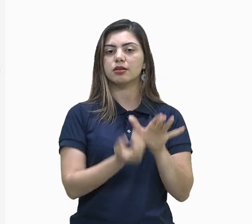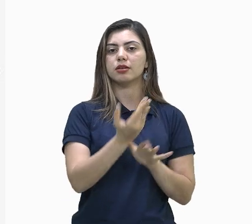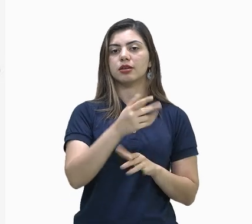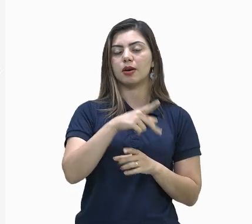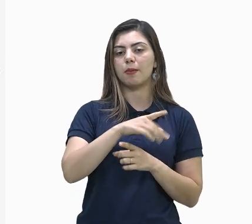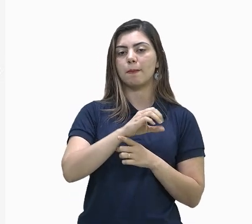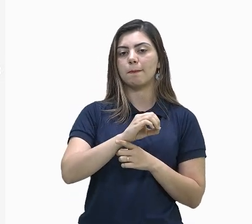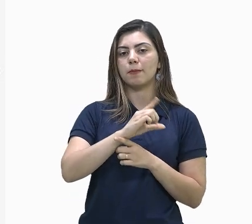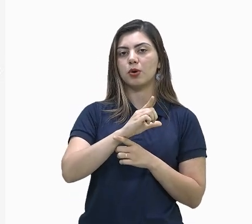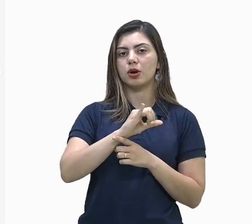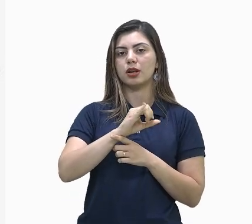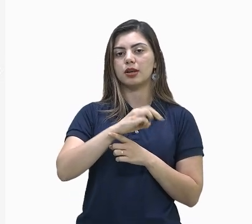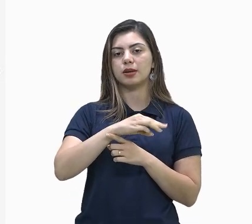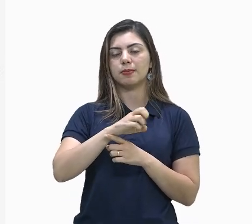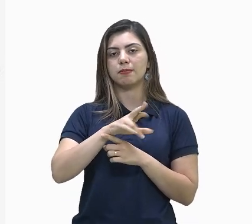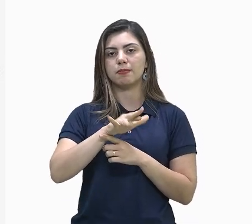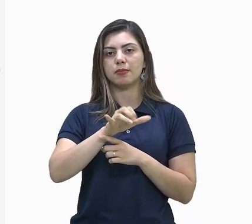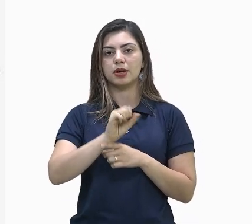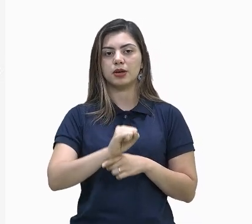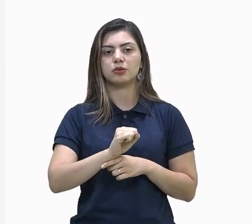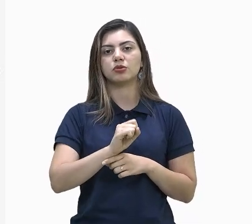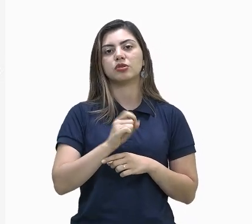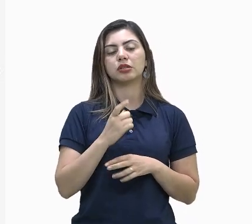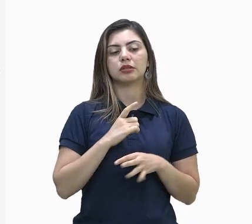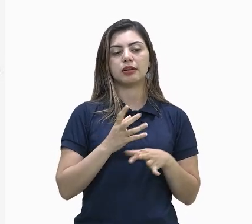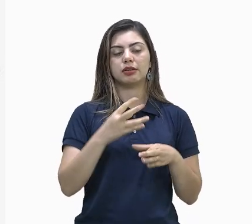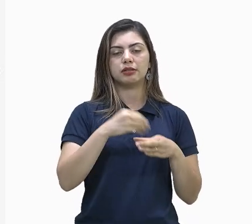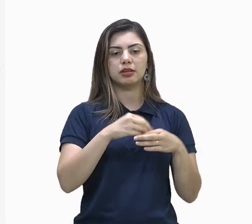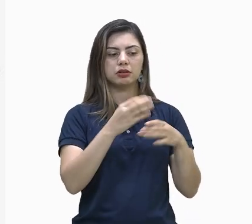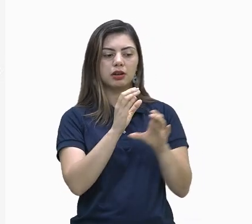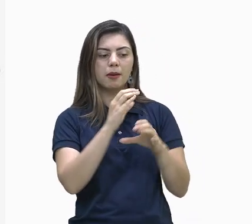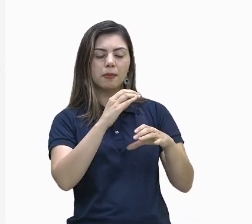os polímeros sintéticos, que são